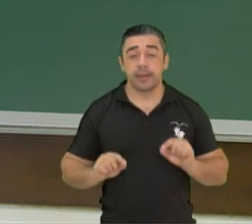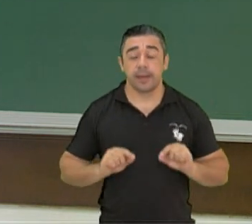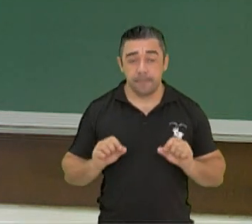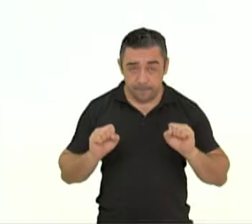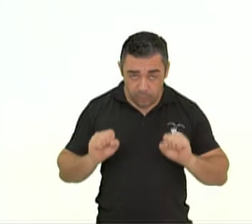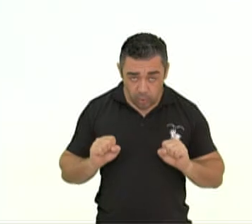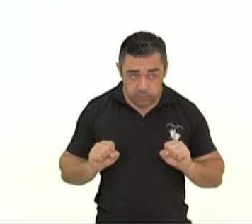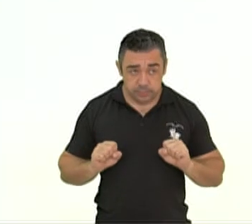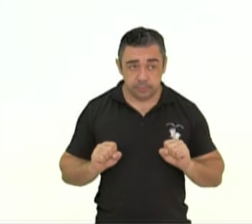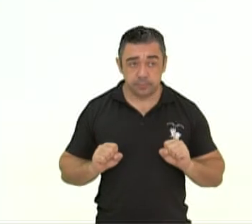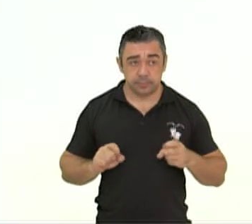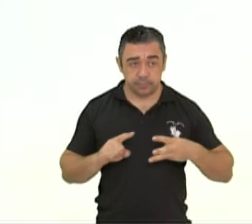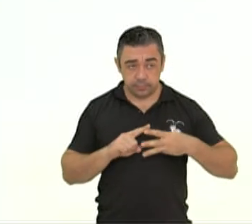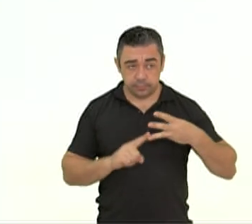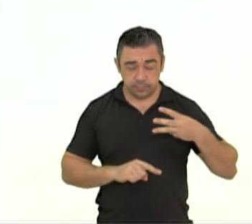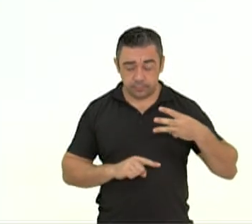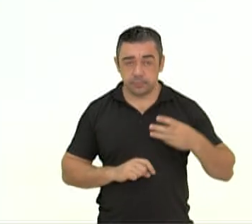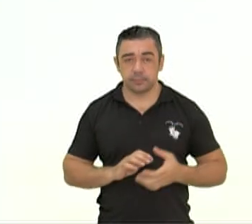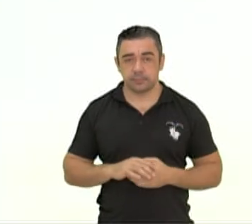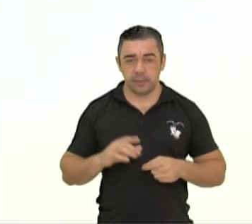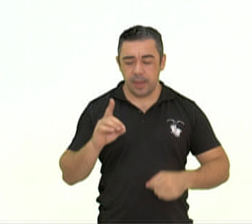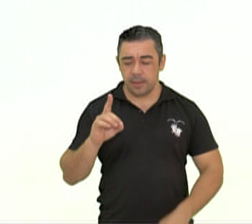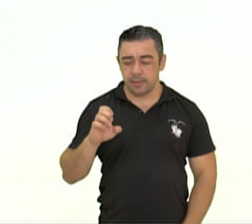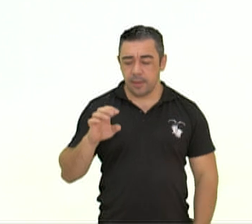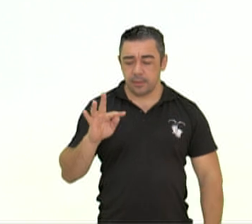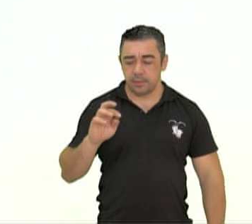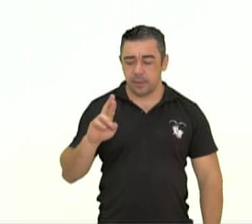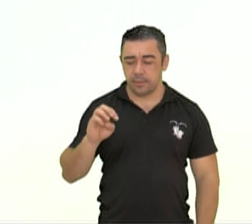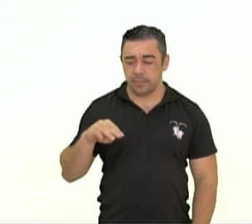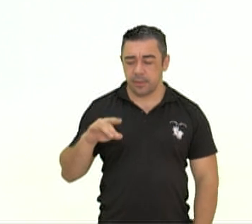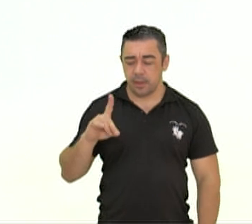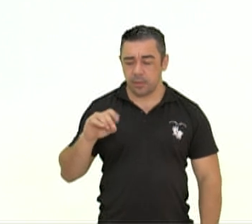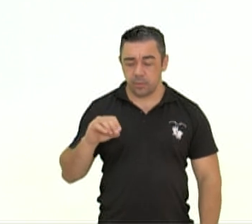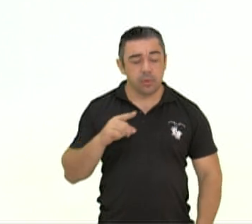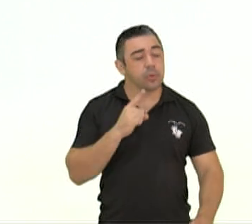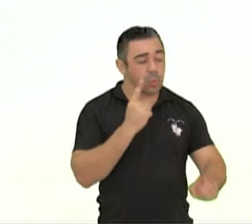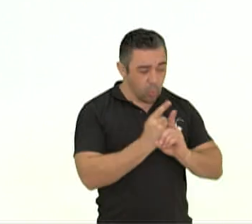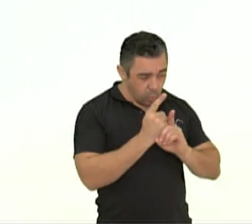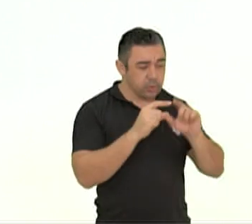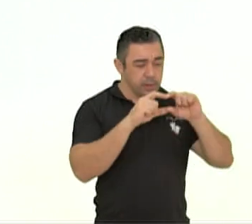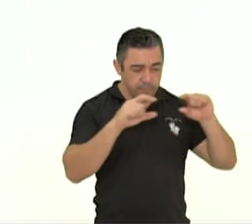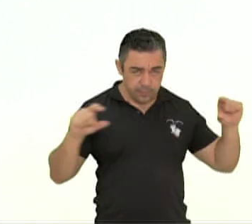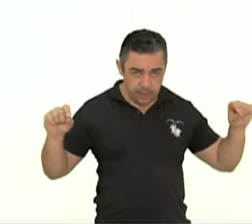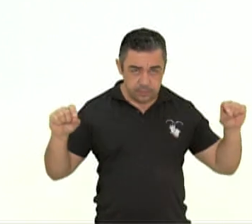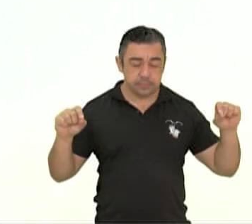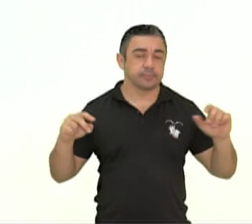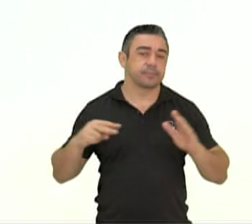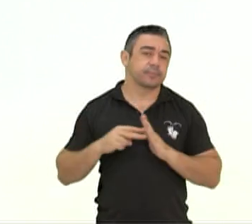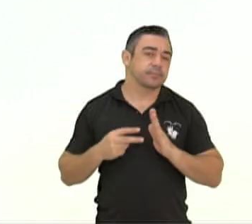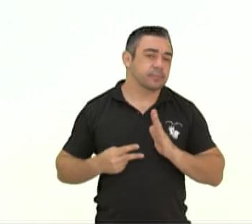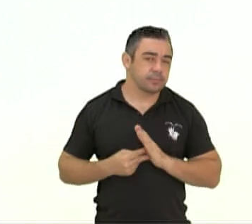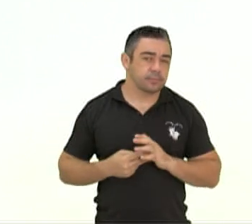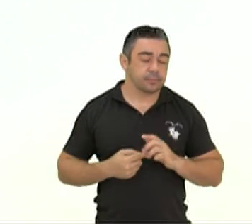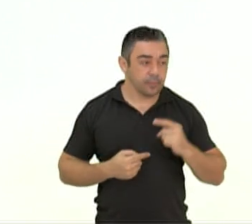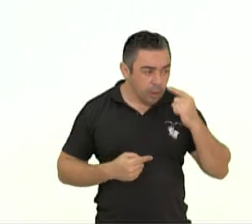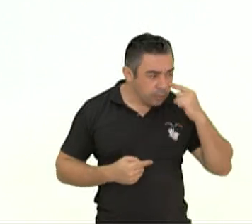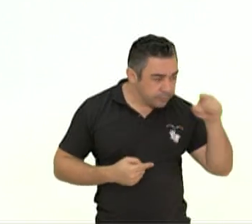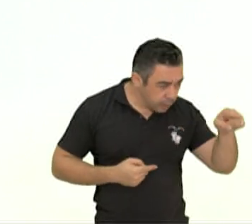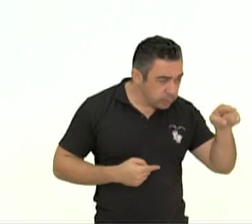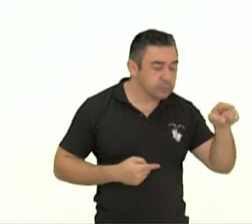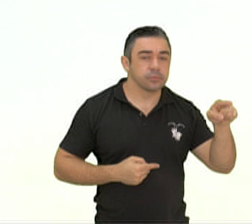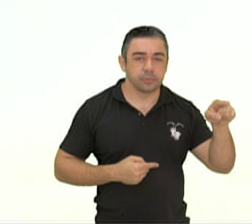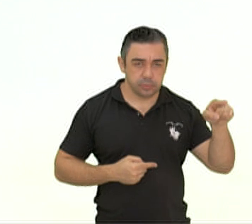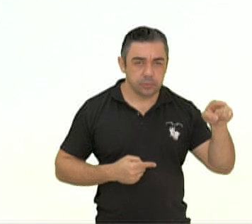podem ser determinado quando é identificado na oração, ou seja, eu encontro